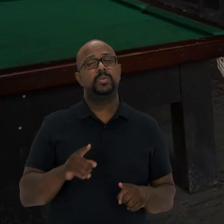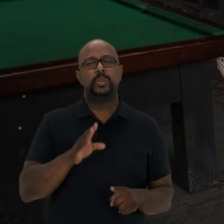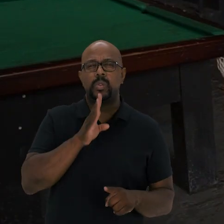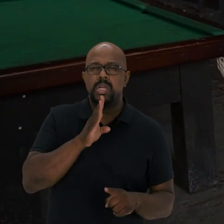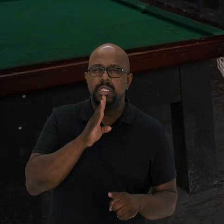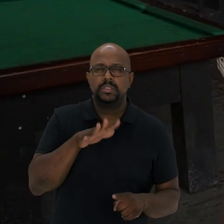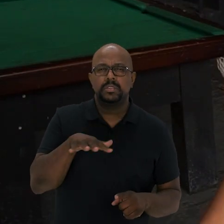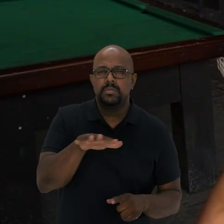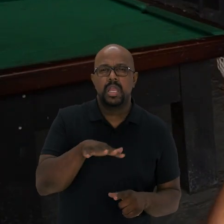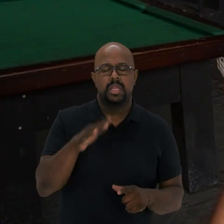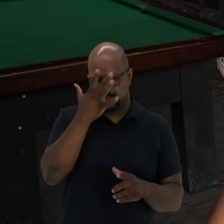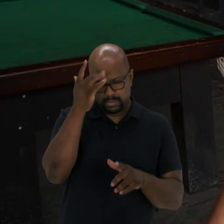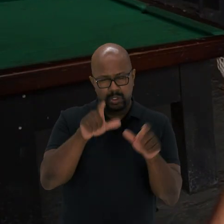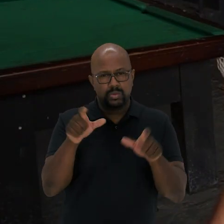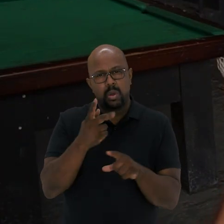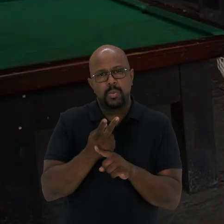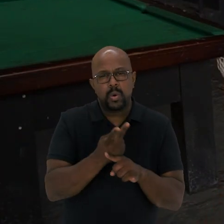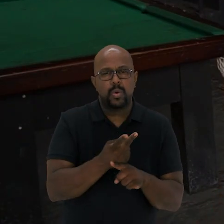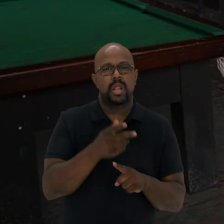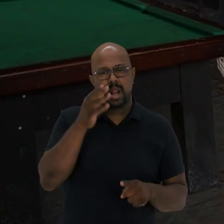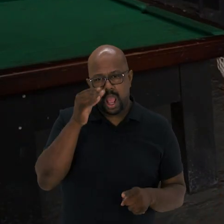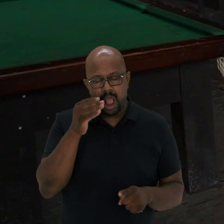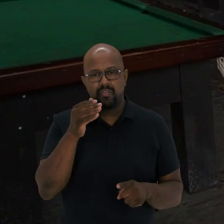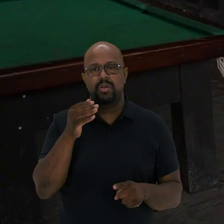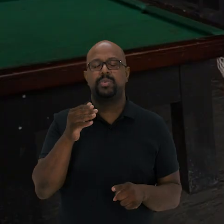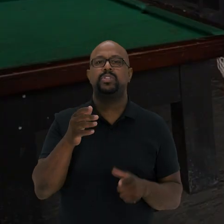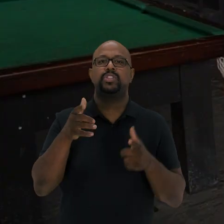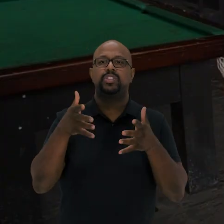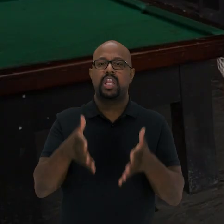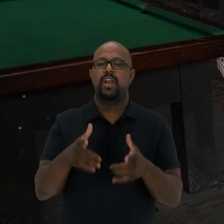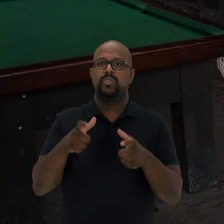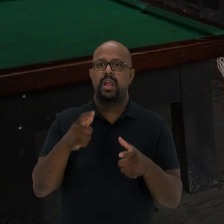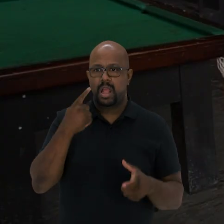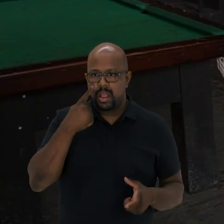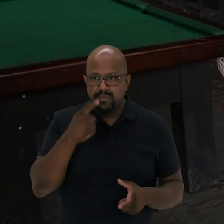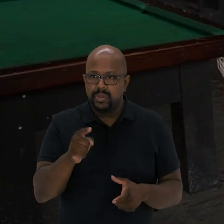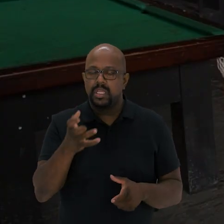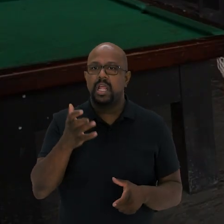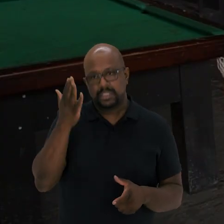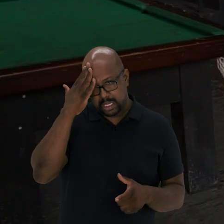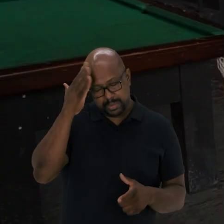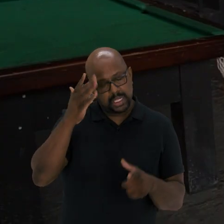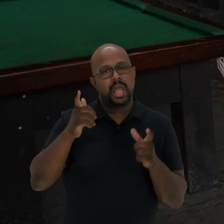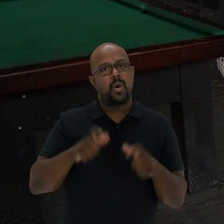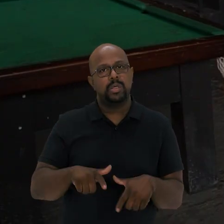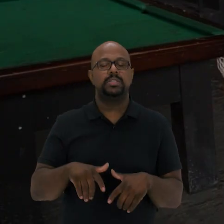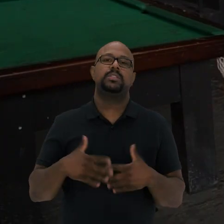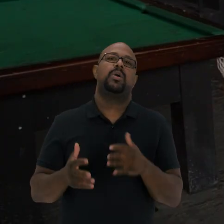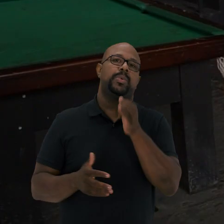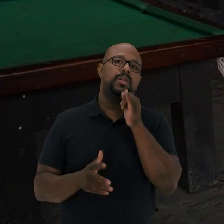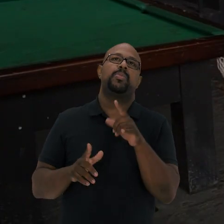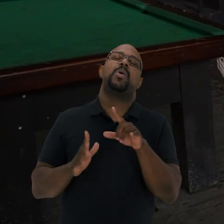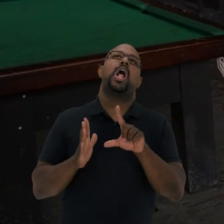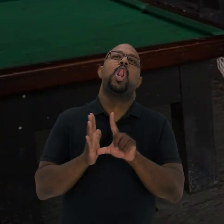por conhecimento, por o pessoal que procurava, porque chegavam em outros locais e viam, e queriam saber de onde.